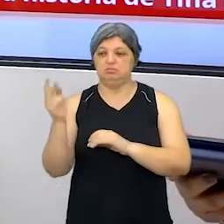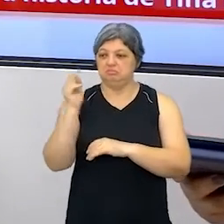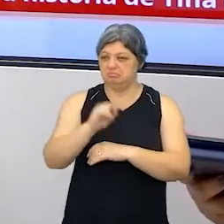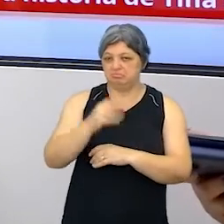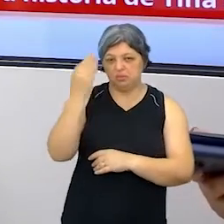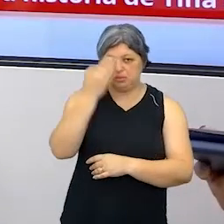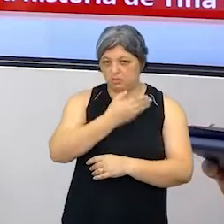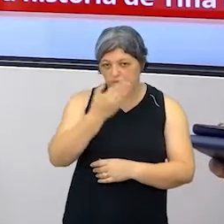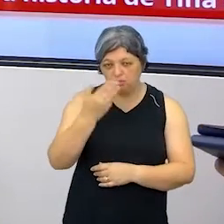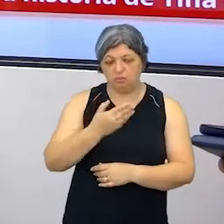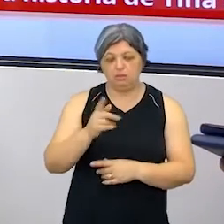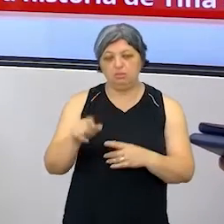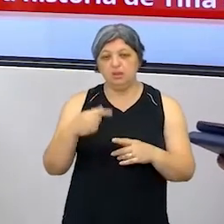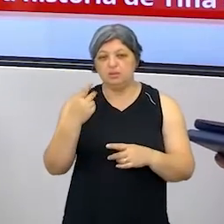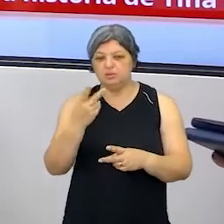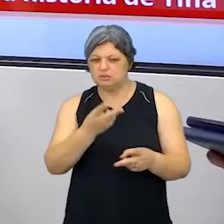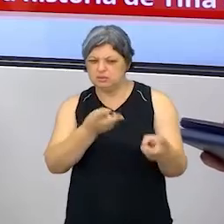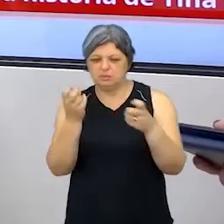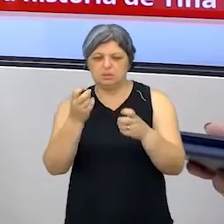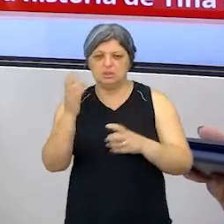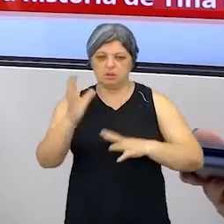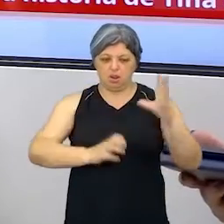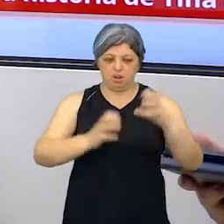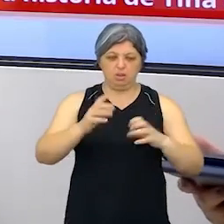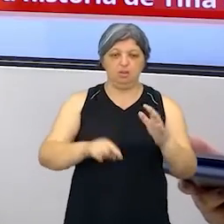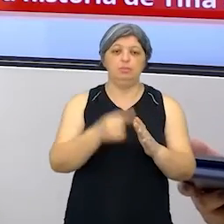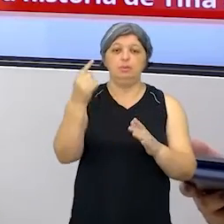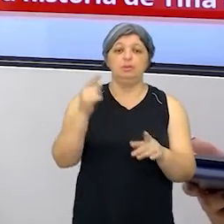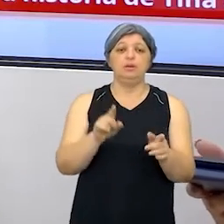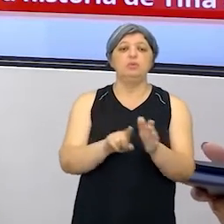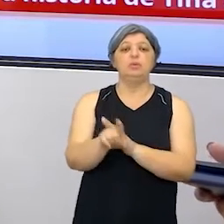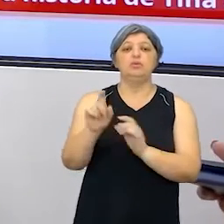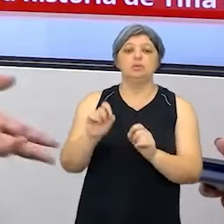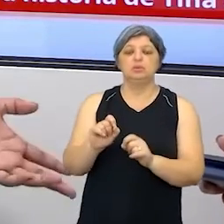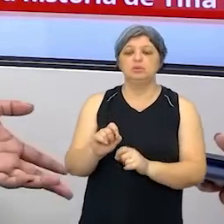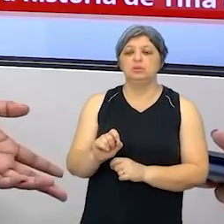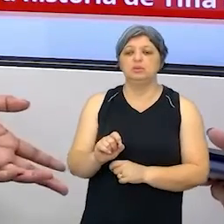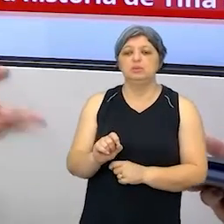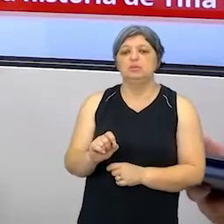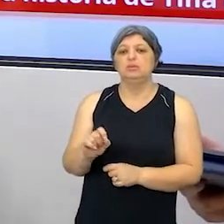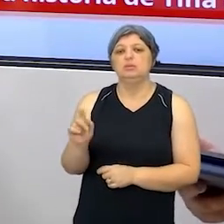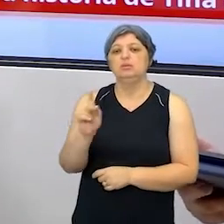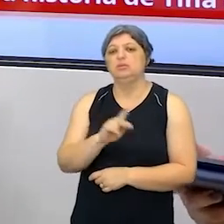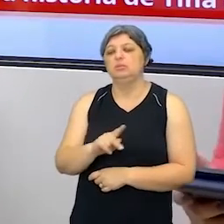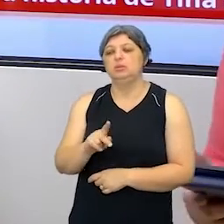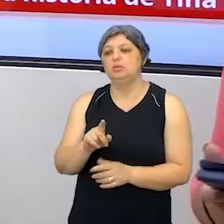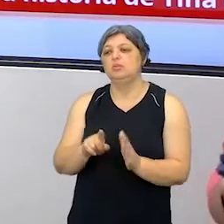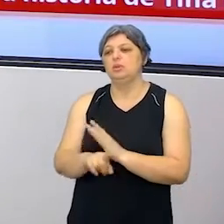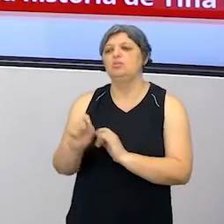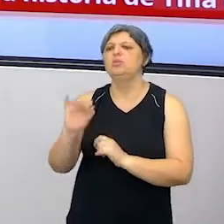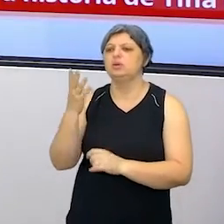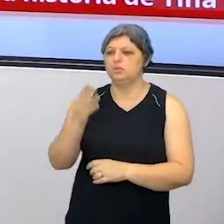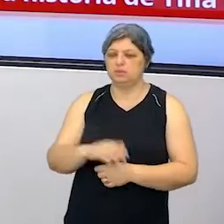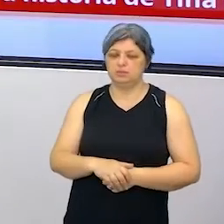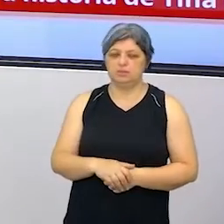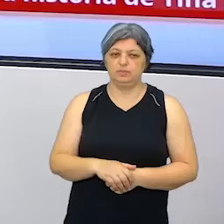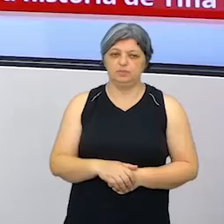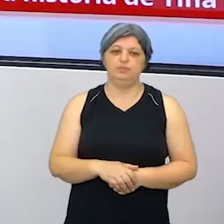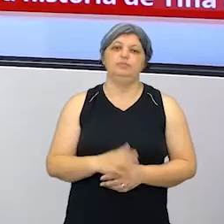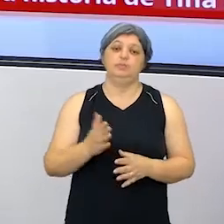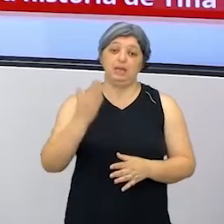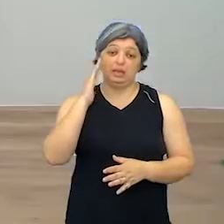no conflito ali, né? A primeira pergunta que esse professor faria é o que está acontecendo, para entender primeiro. Para entender o que